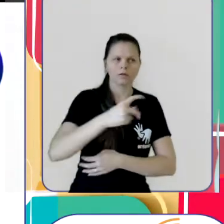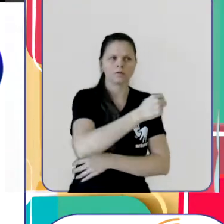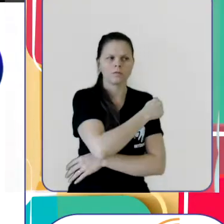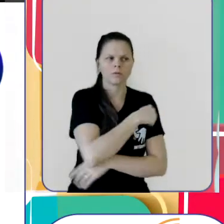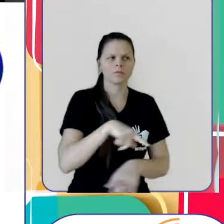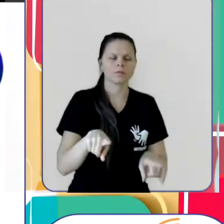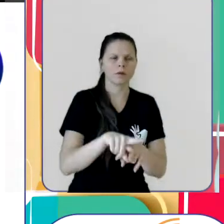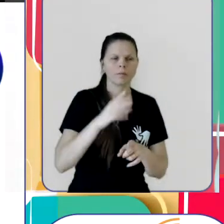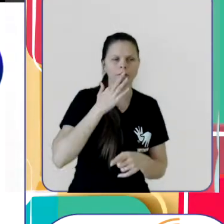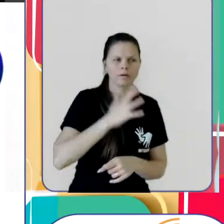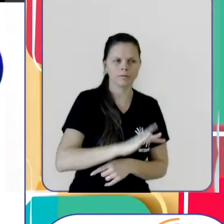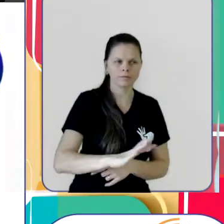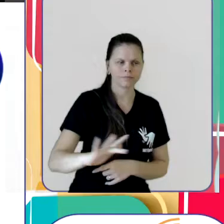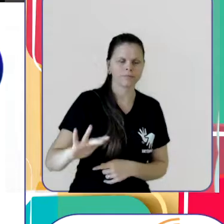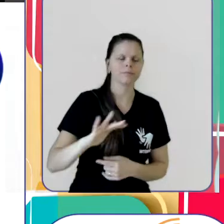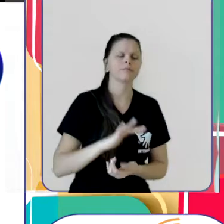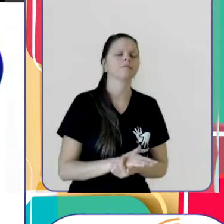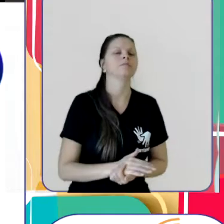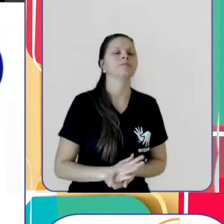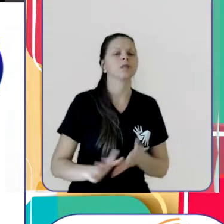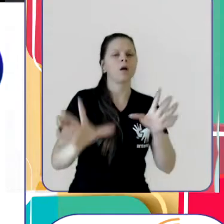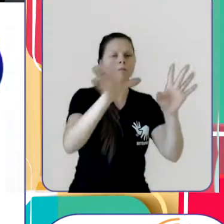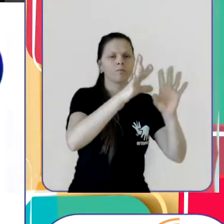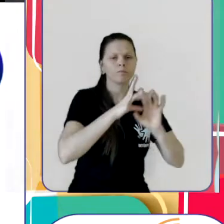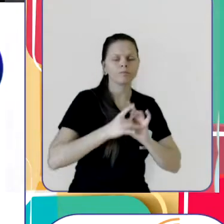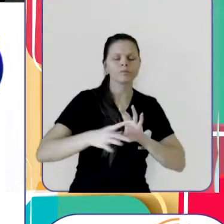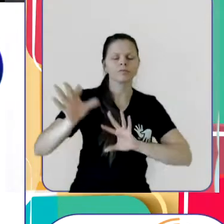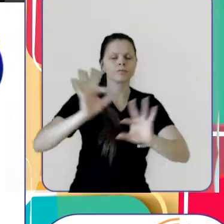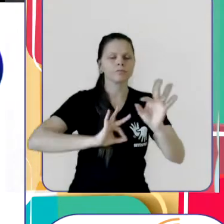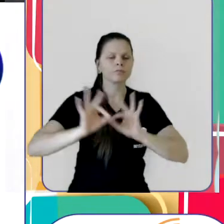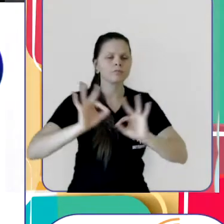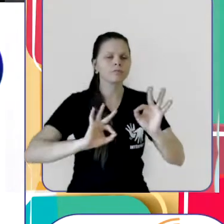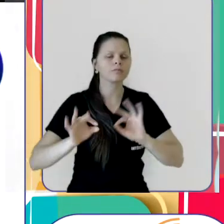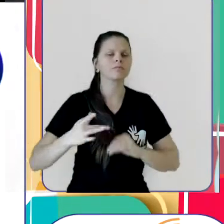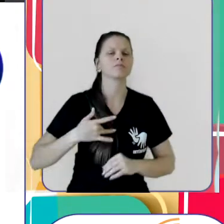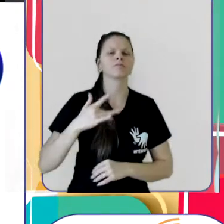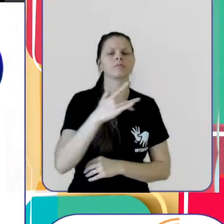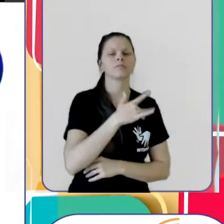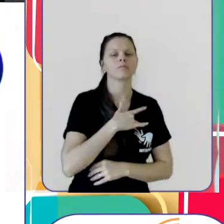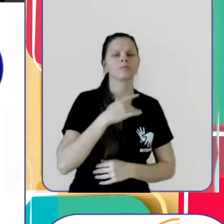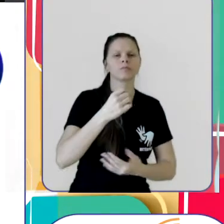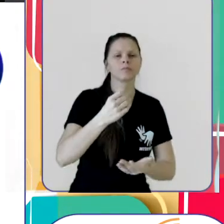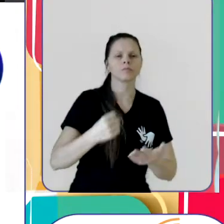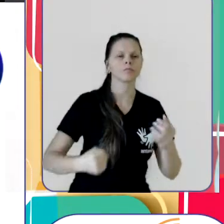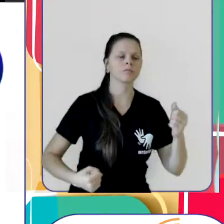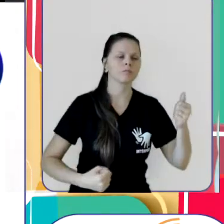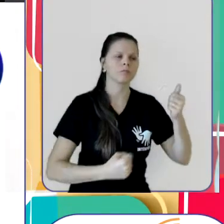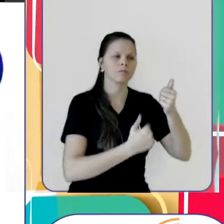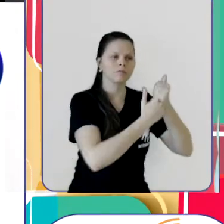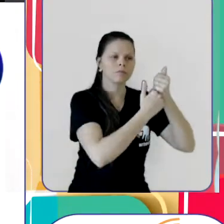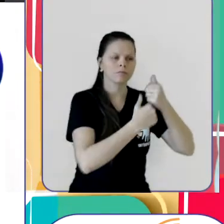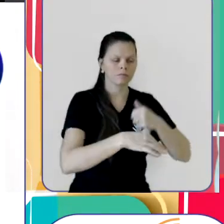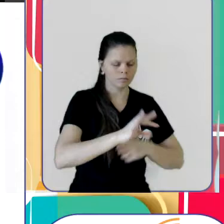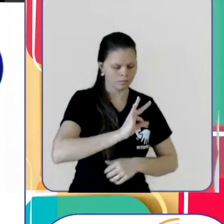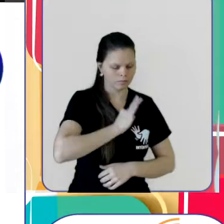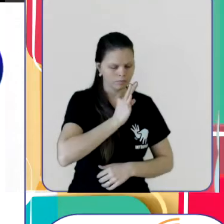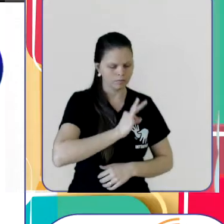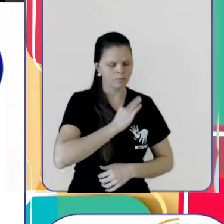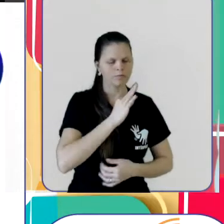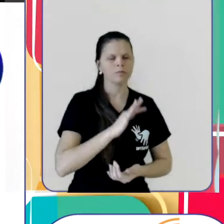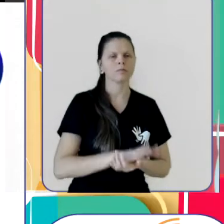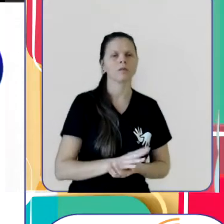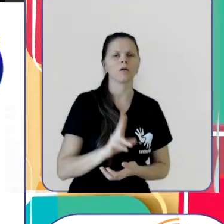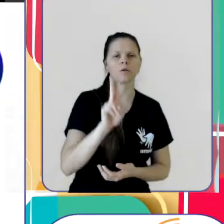o PNI é hoje parte integrante do programa da Organização Mundial de Saúde, com apoio técnico, operacional e financeiro da